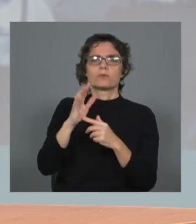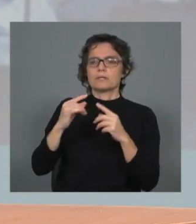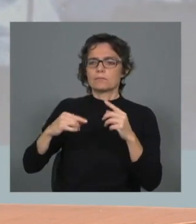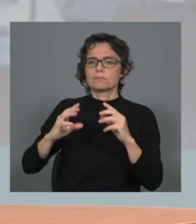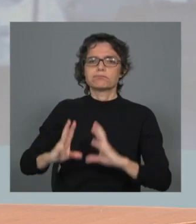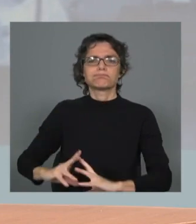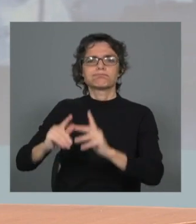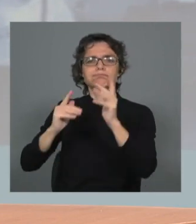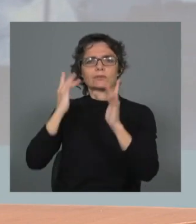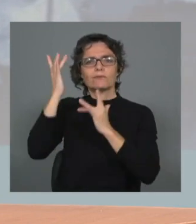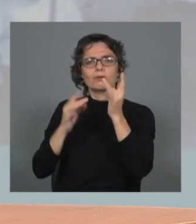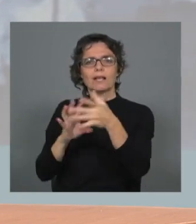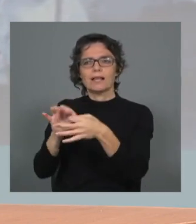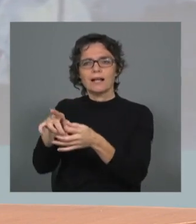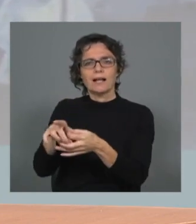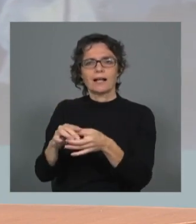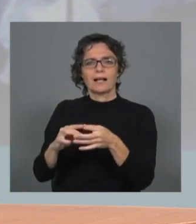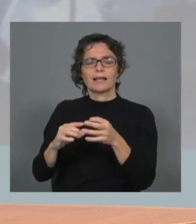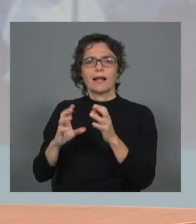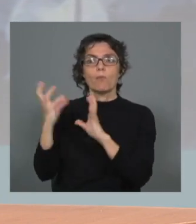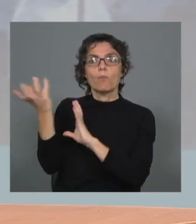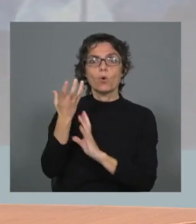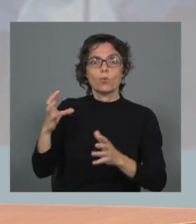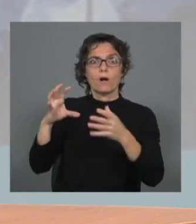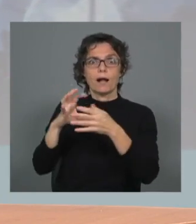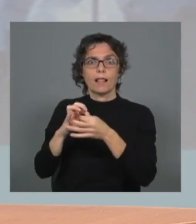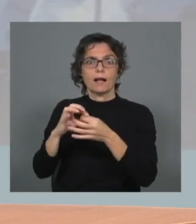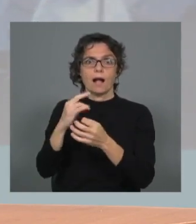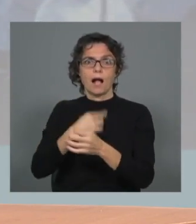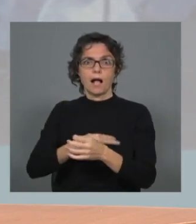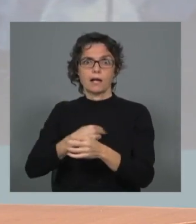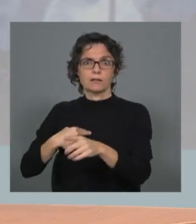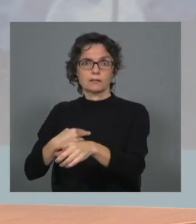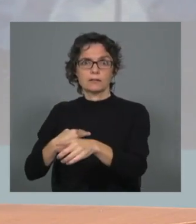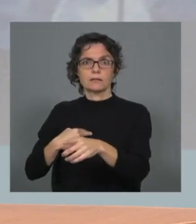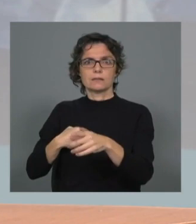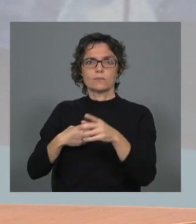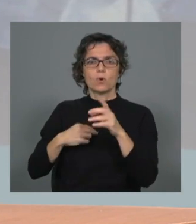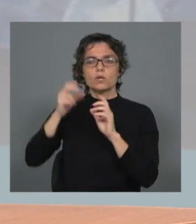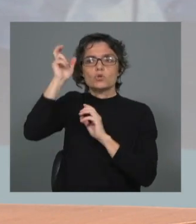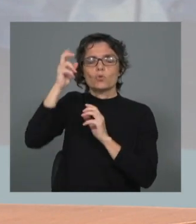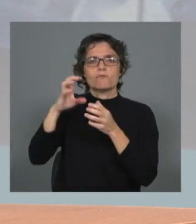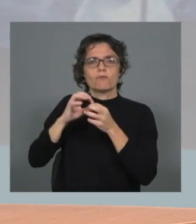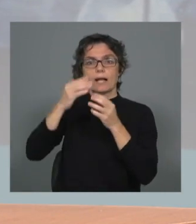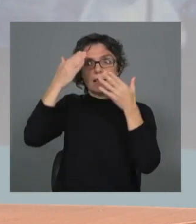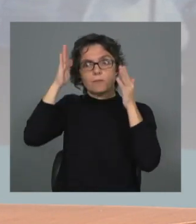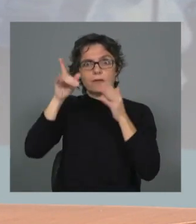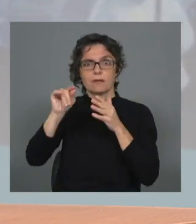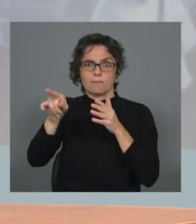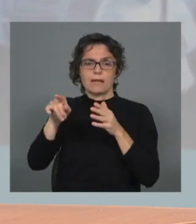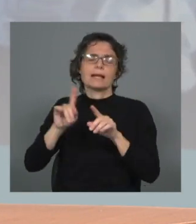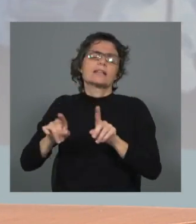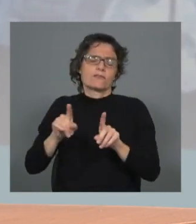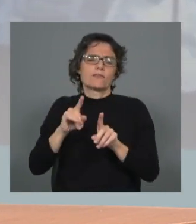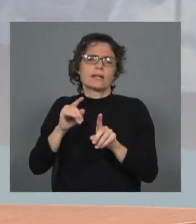do cristianismo e no desenvolvimento deste conceito democrático que hoje temos e que, enfim, obviamente é muito diferente daquele que existia na Grécia Antiga, mas